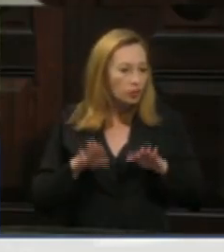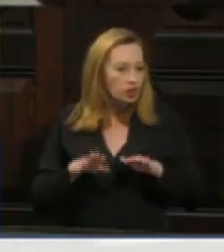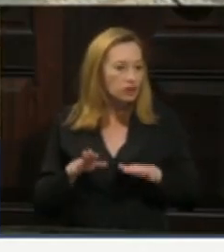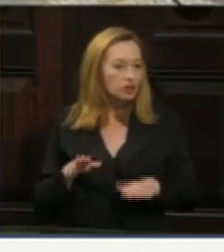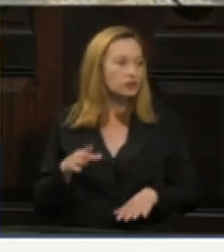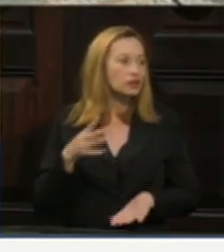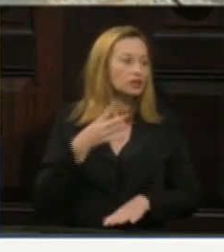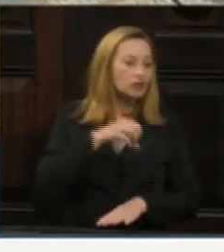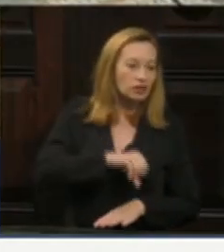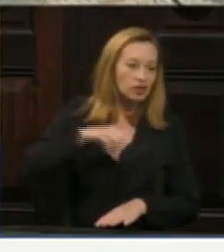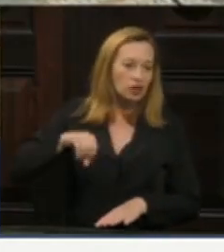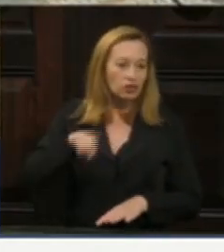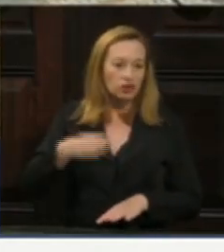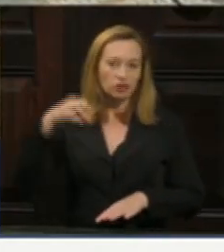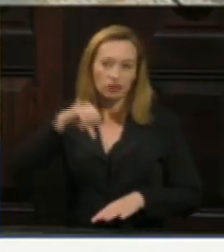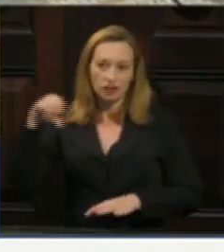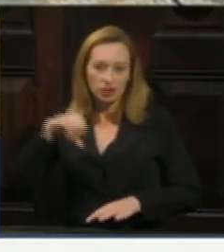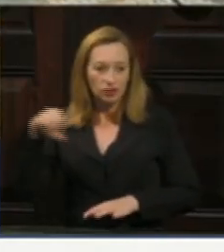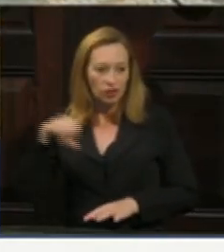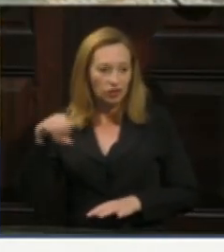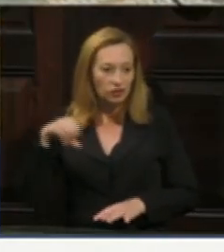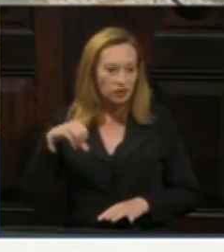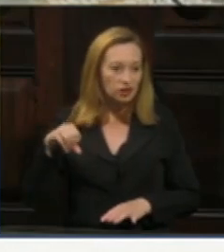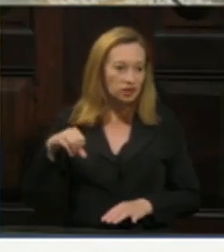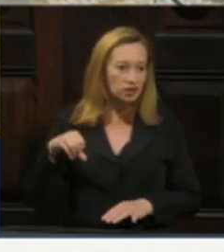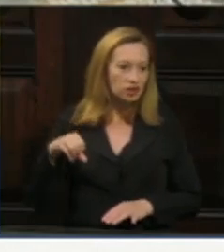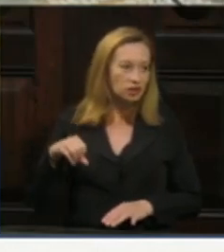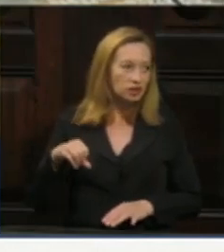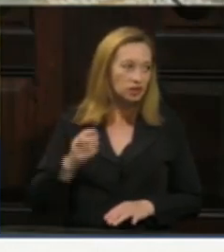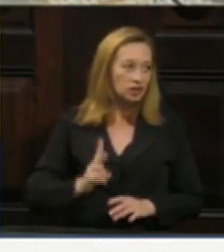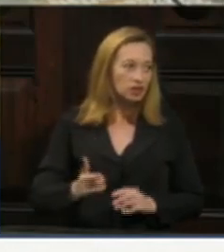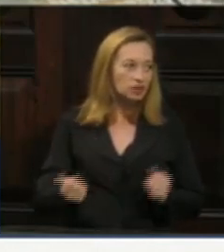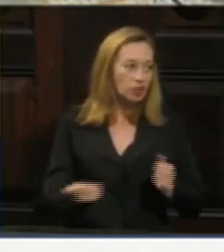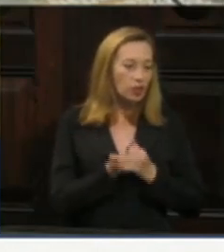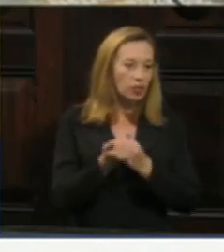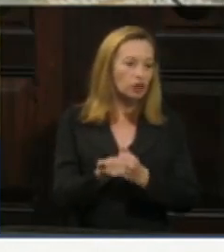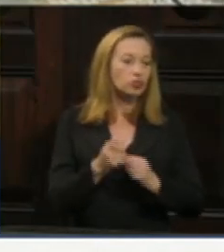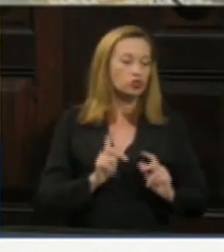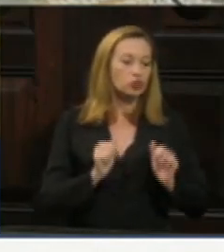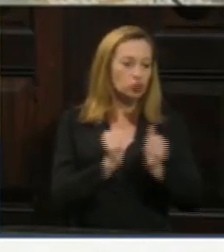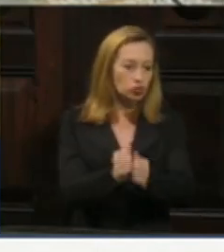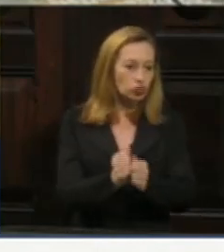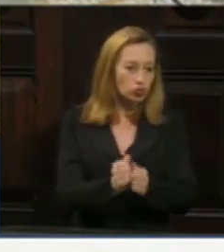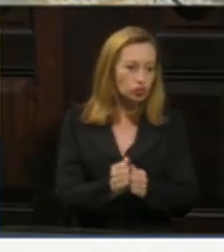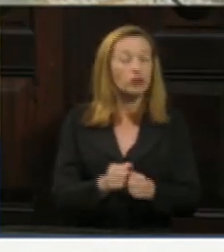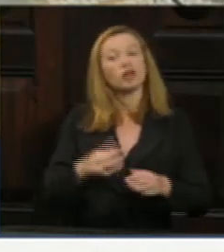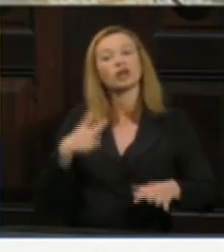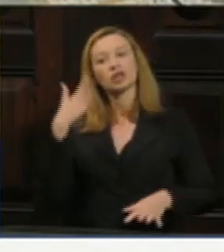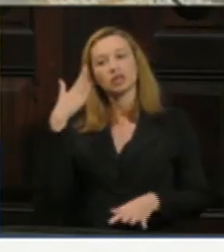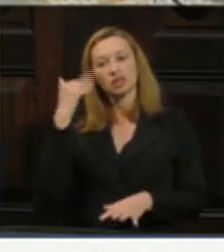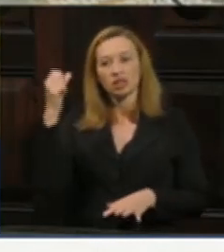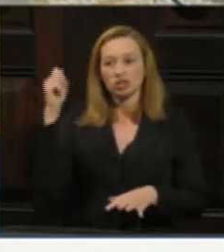principalmente aqueles oriundos do Poder Executivo. De um mandato de 4